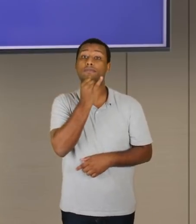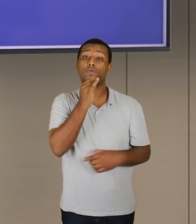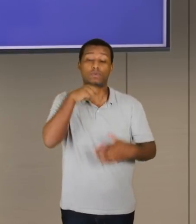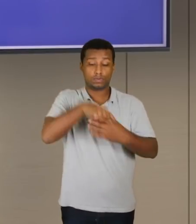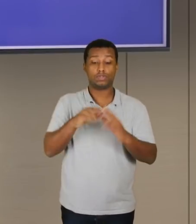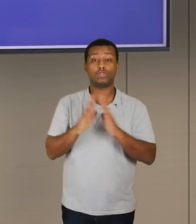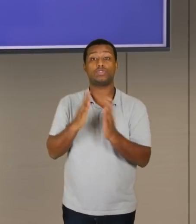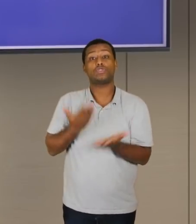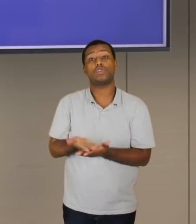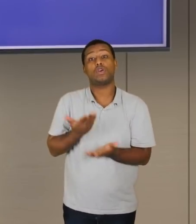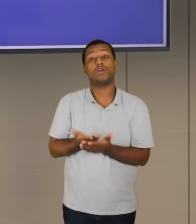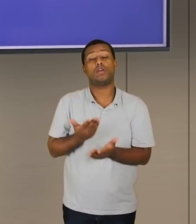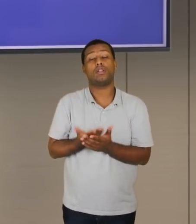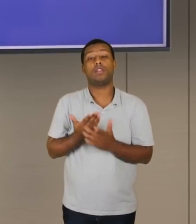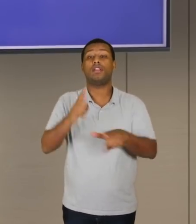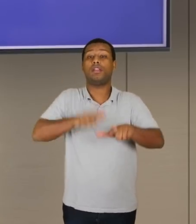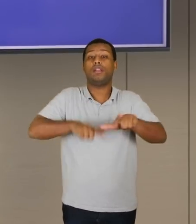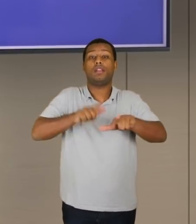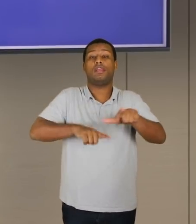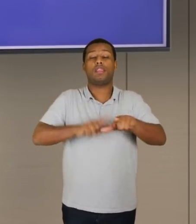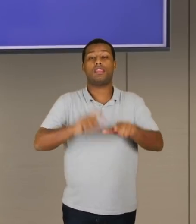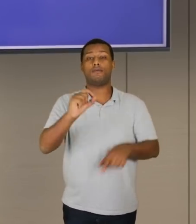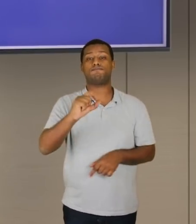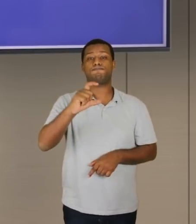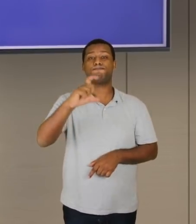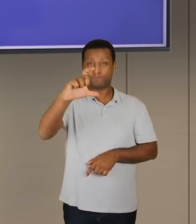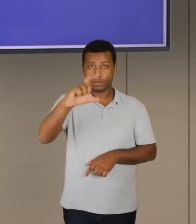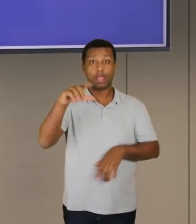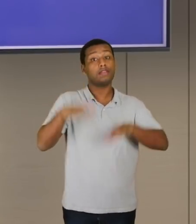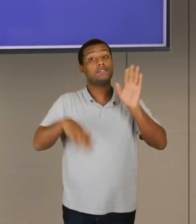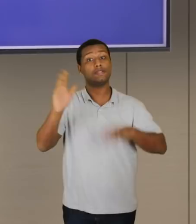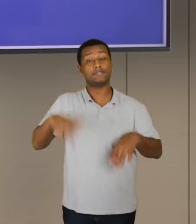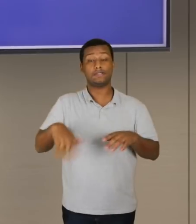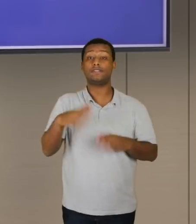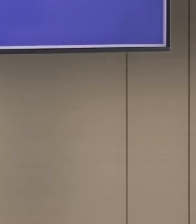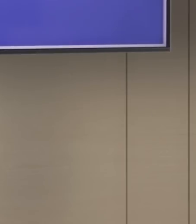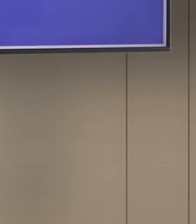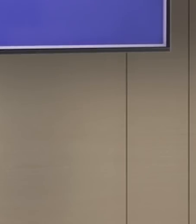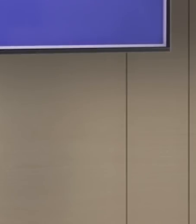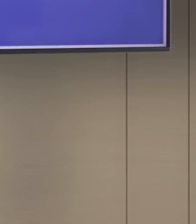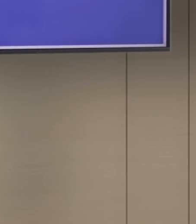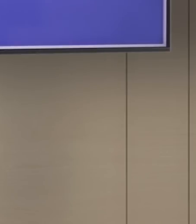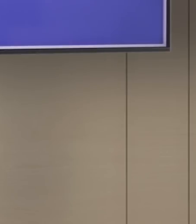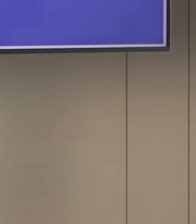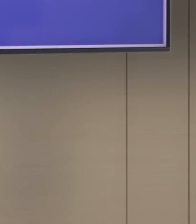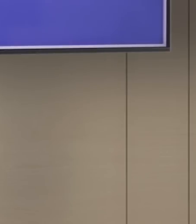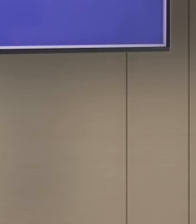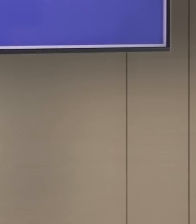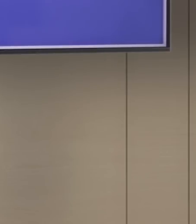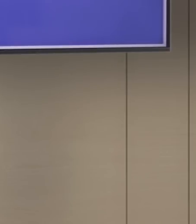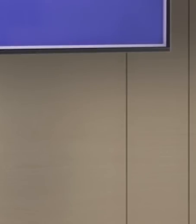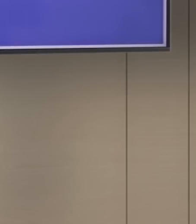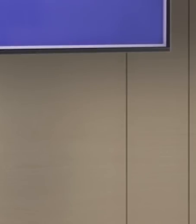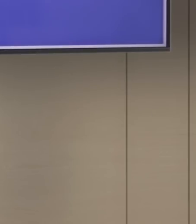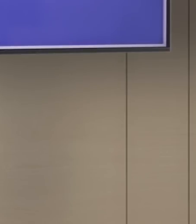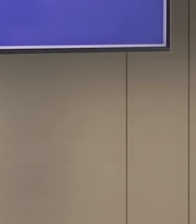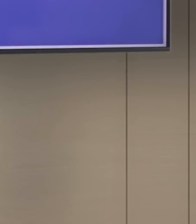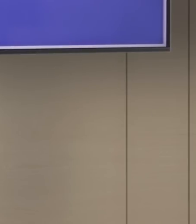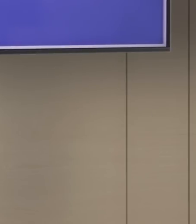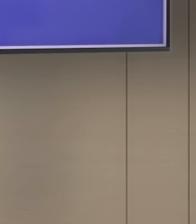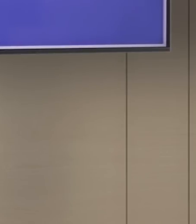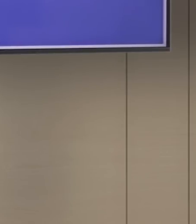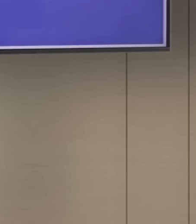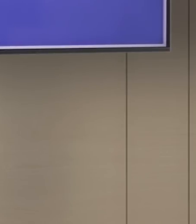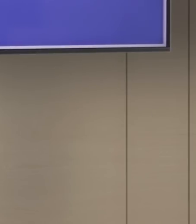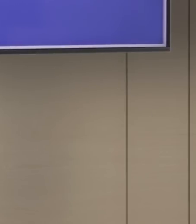também na escola e em casa. Na coletânea, nós temos uma coletânea de letra padrão, mas que pode